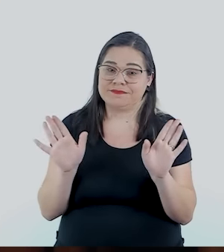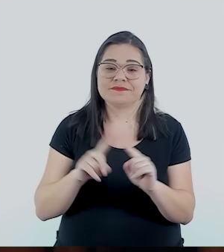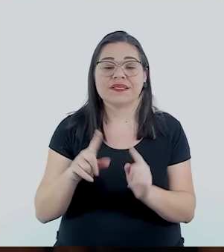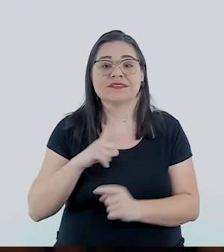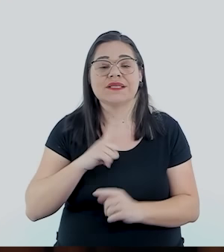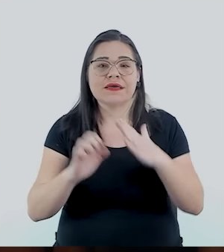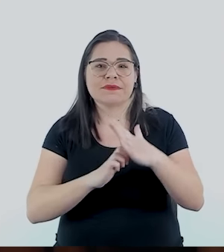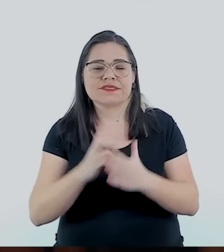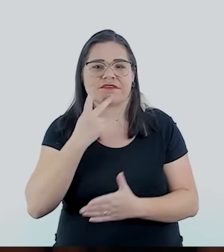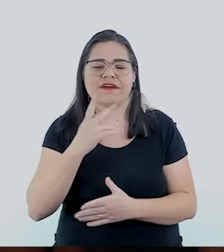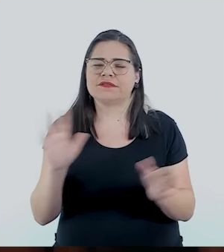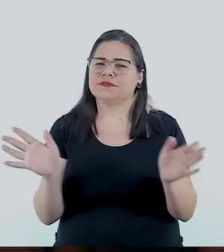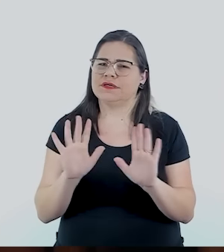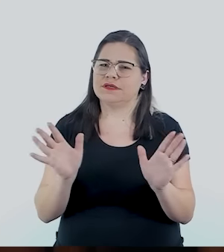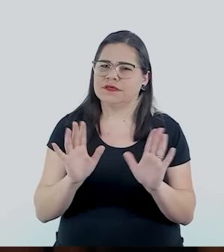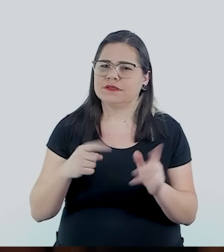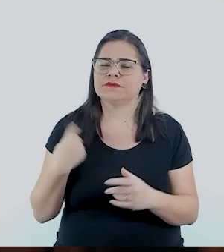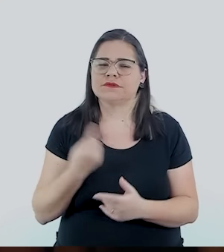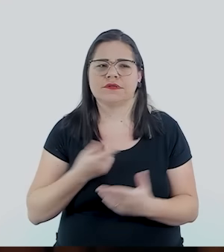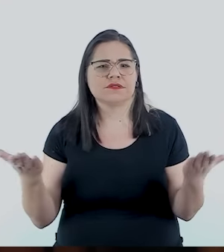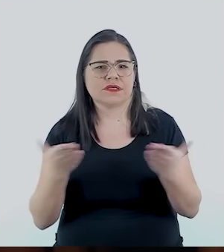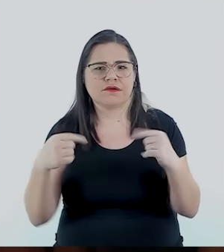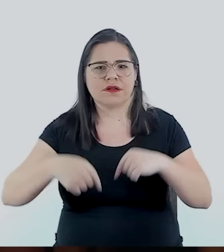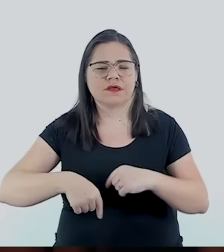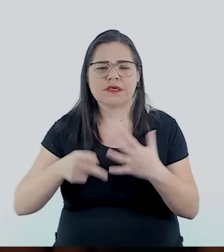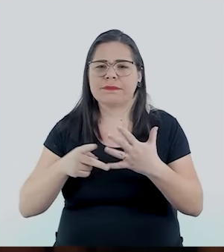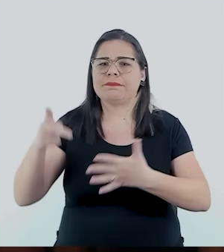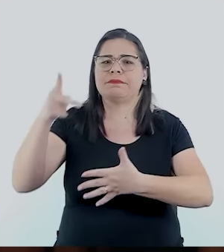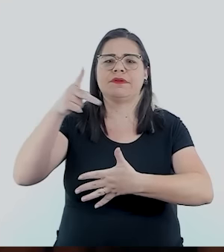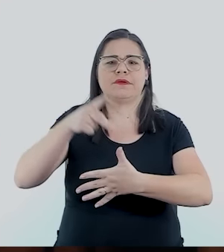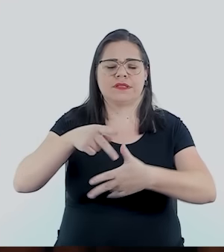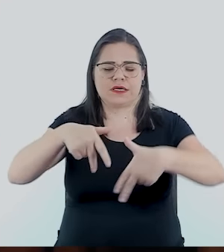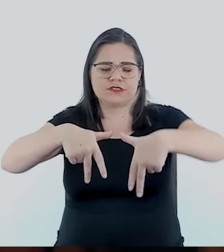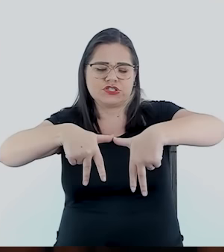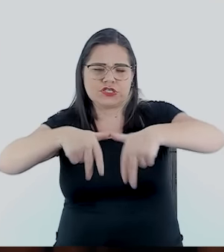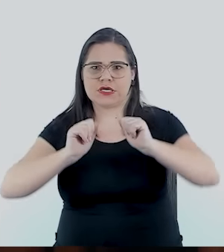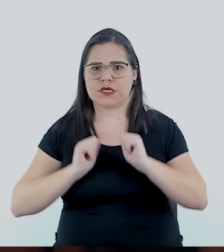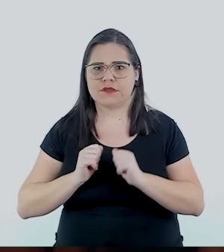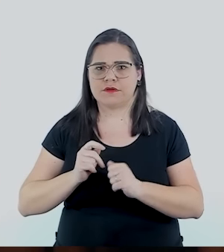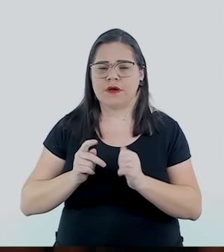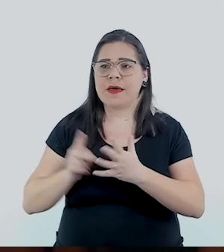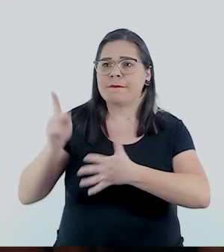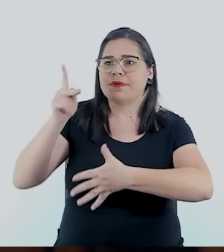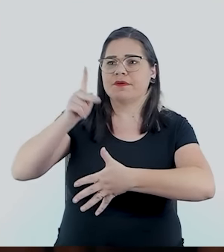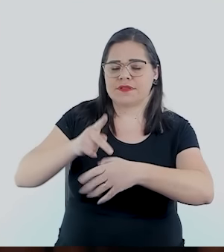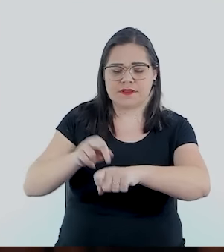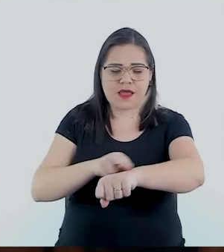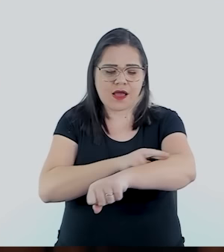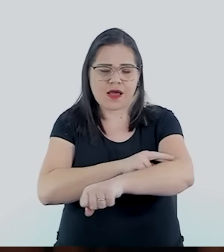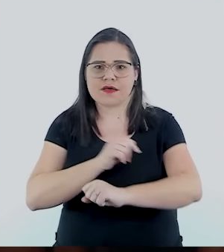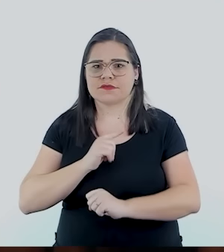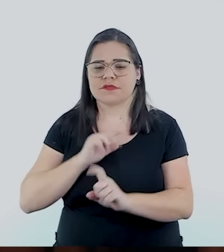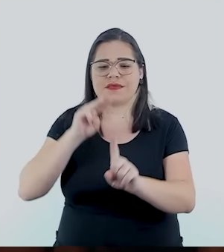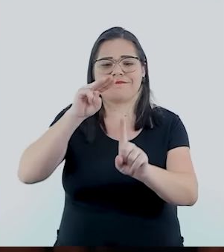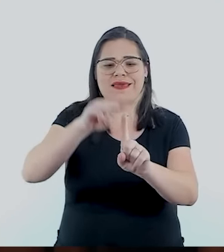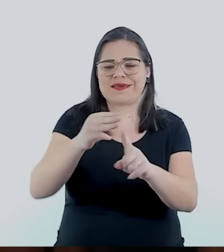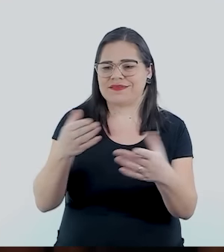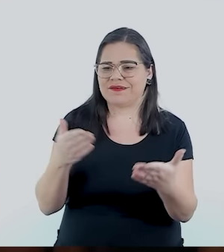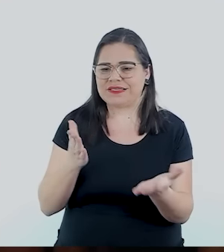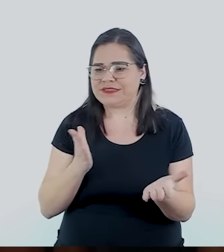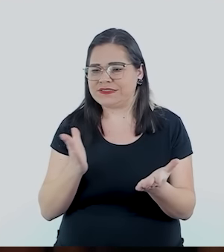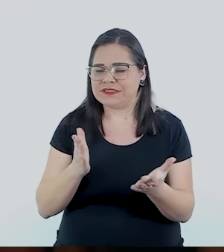empresa que fala pra gente ah não a gente aqui agora a prioridade é questão de gênero de raça já tem metas então não consigo olhar